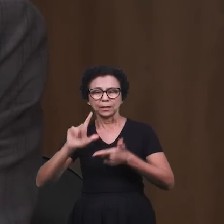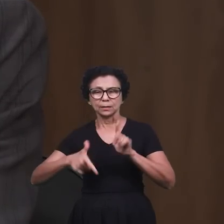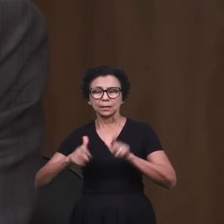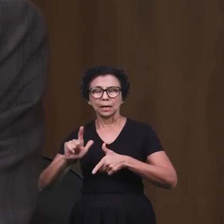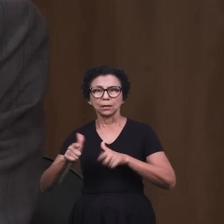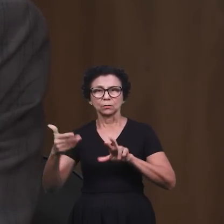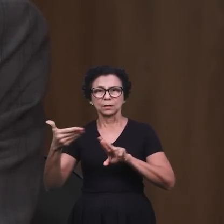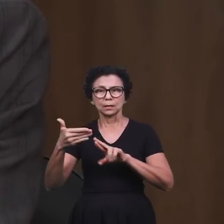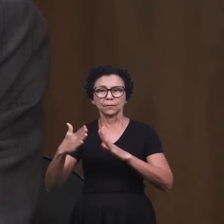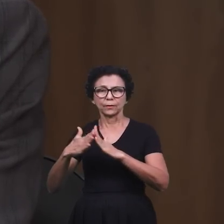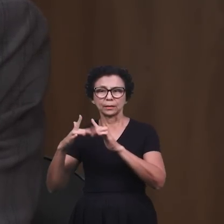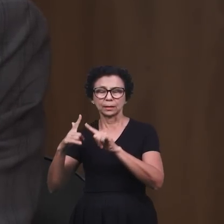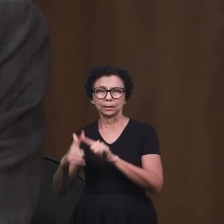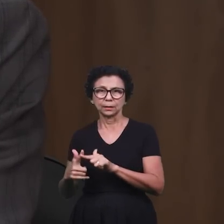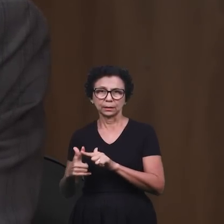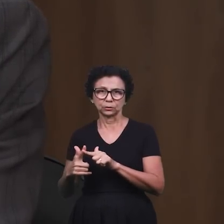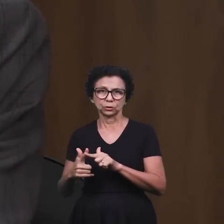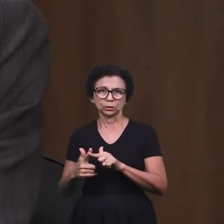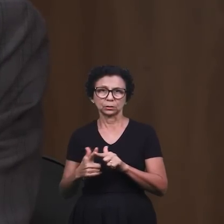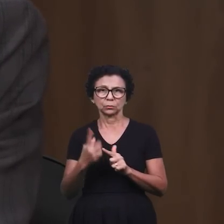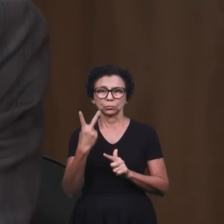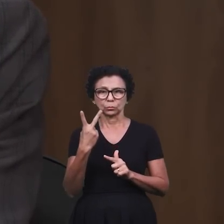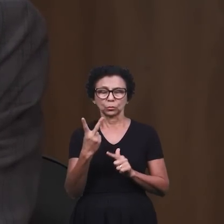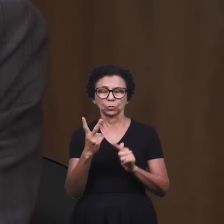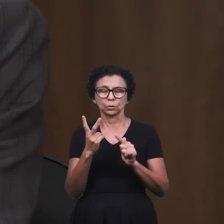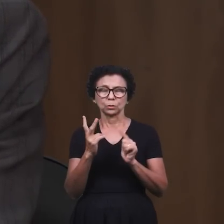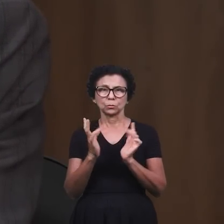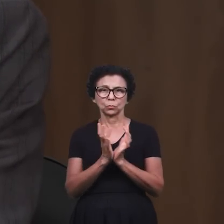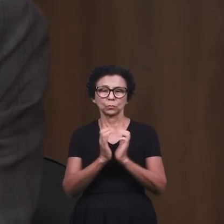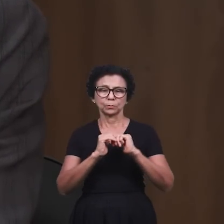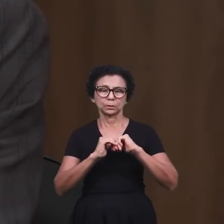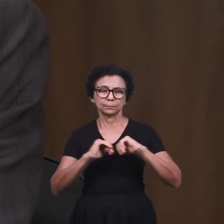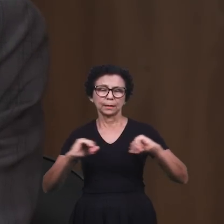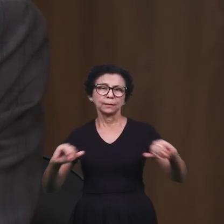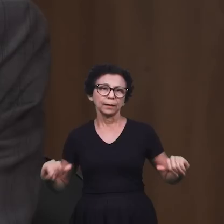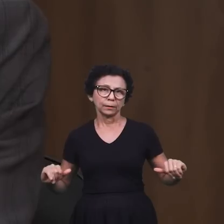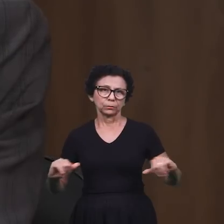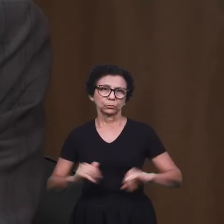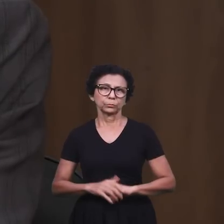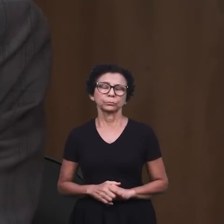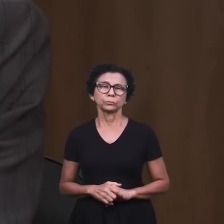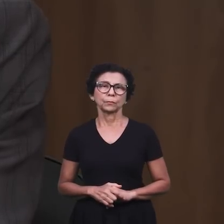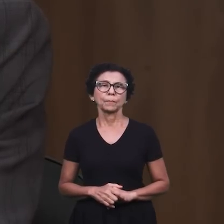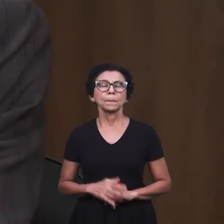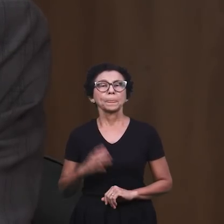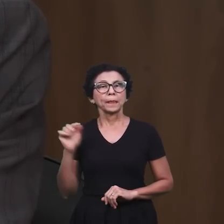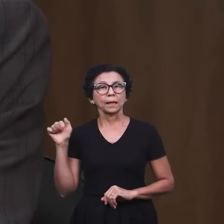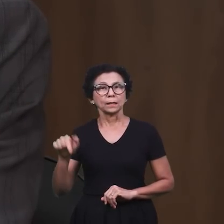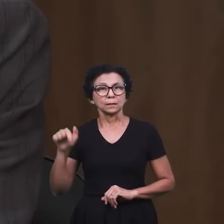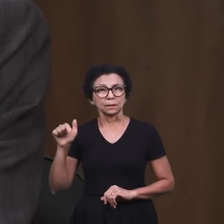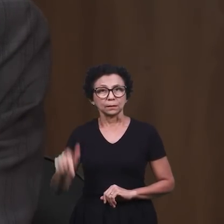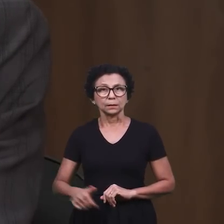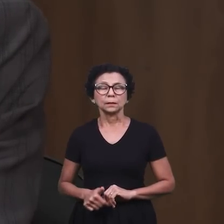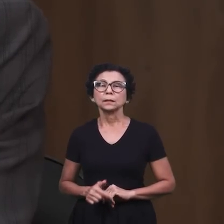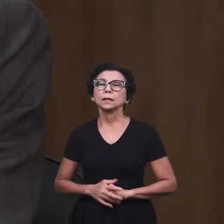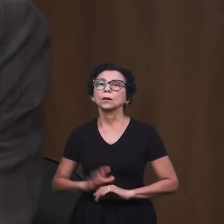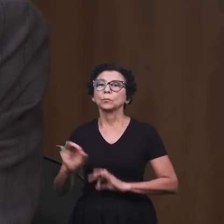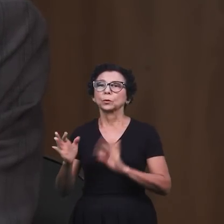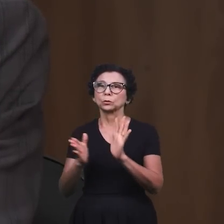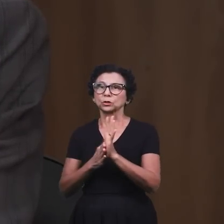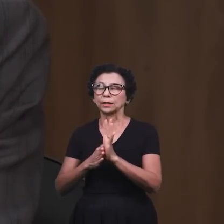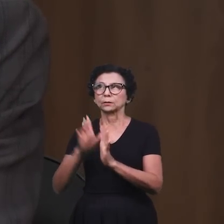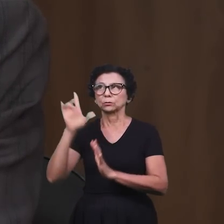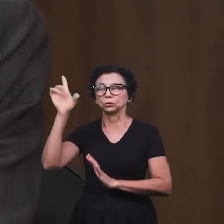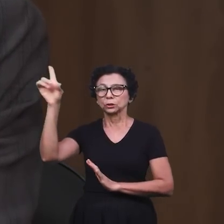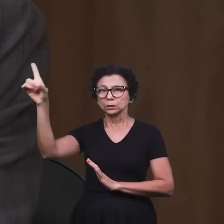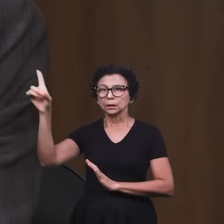povos separados. Agora esse aqui, o aliancismo, acredita que é a continuação do projeto de Deus na igreja, né? É o